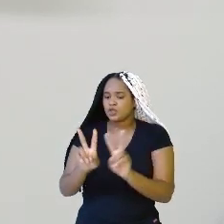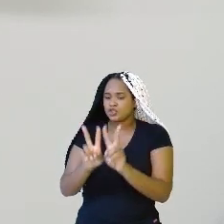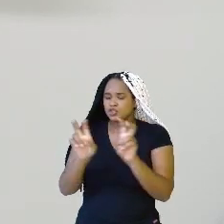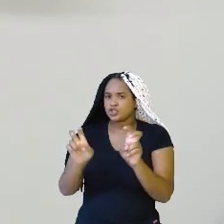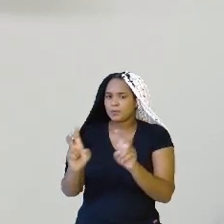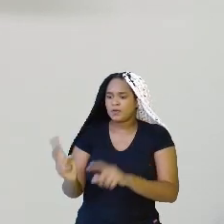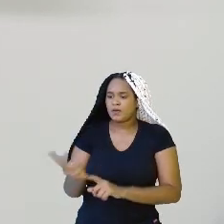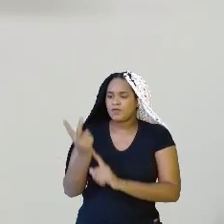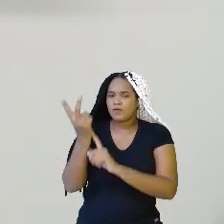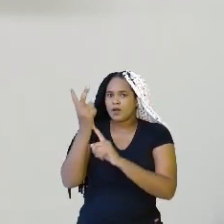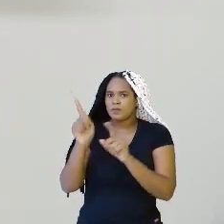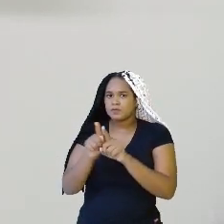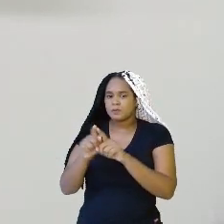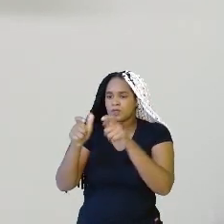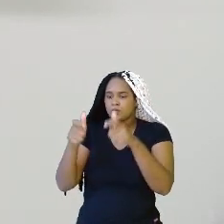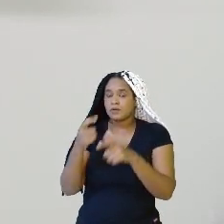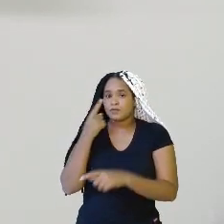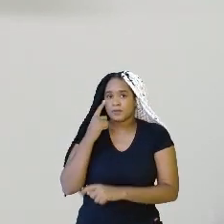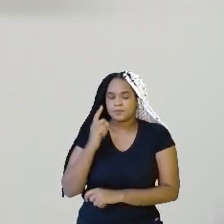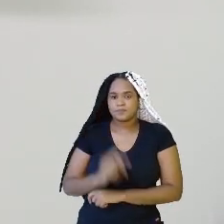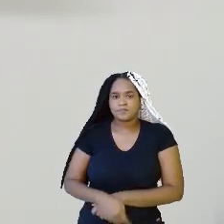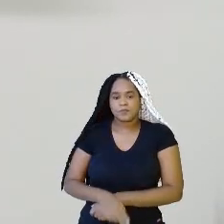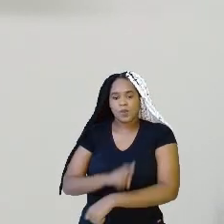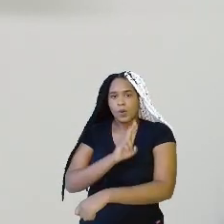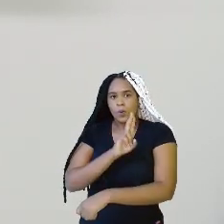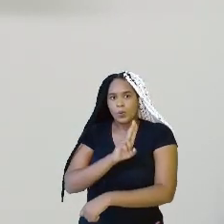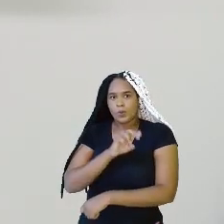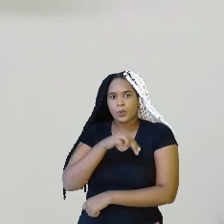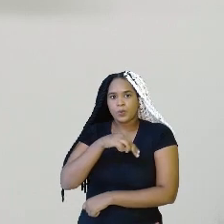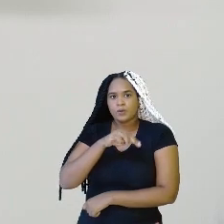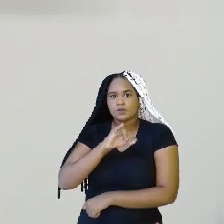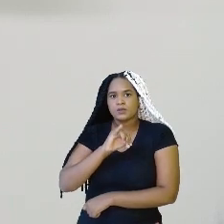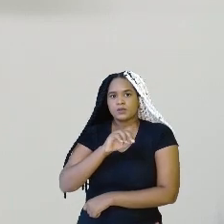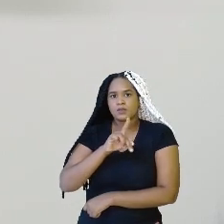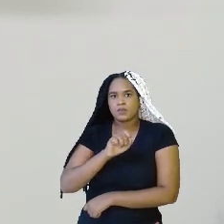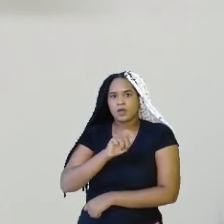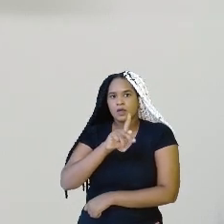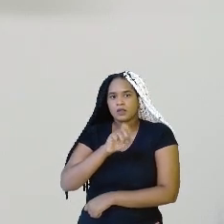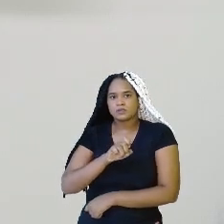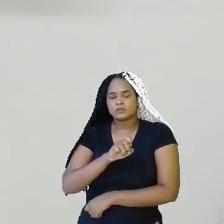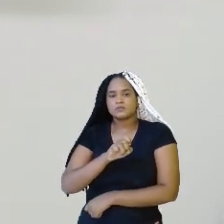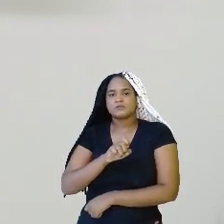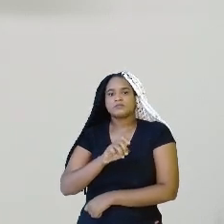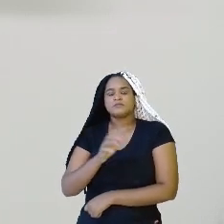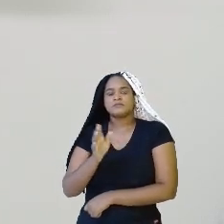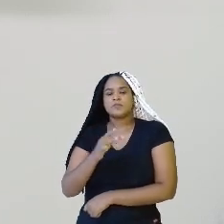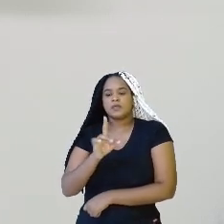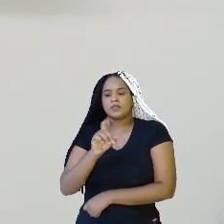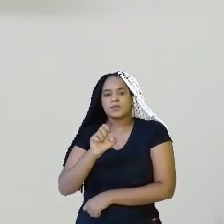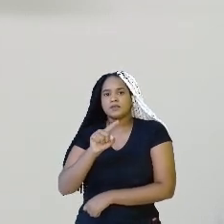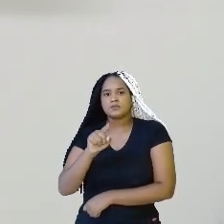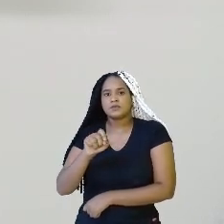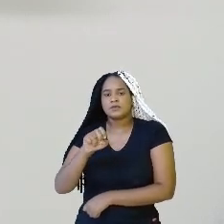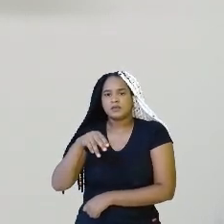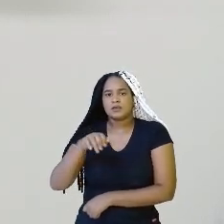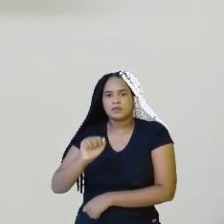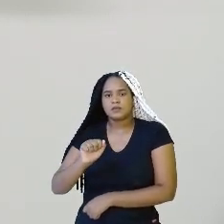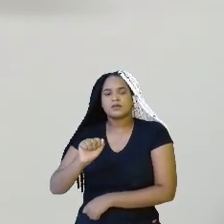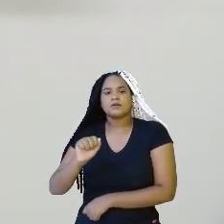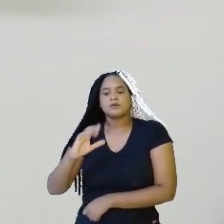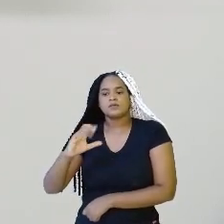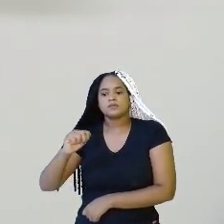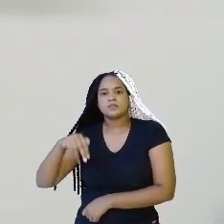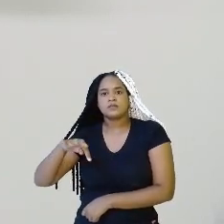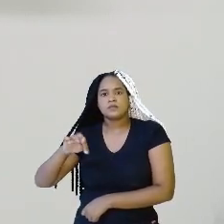onde a gente diz unidade embaixo de unidade, dezena embaixo de dezena,